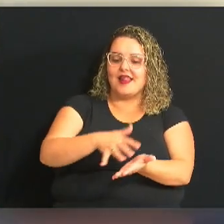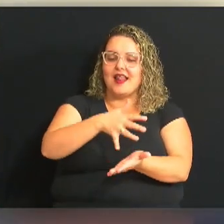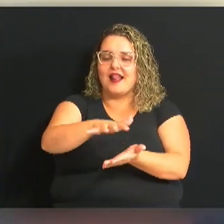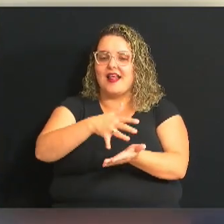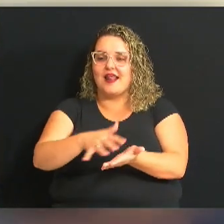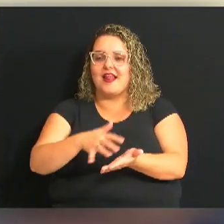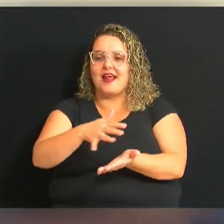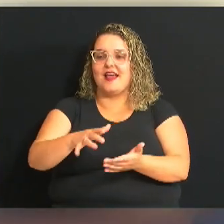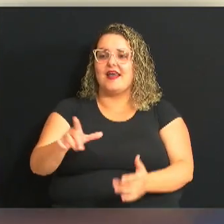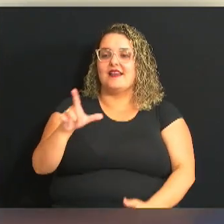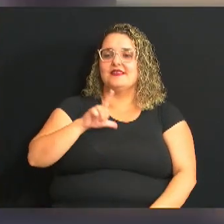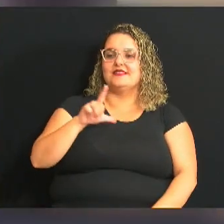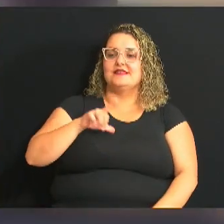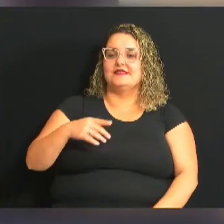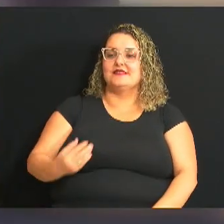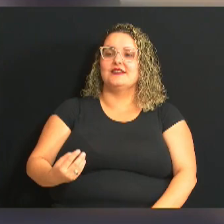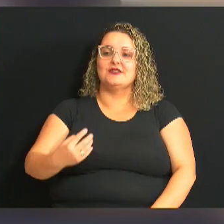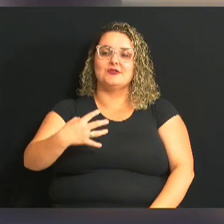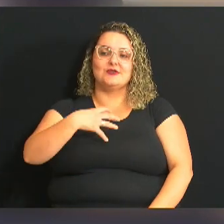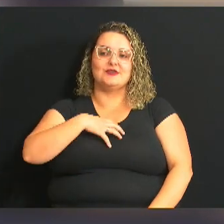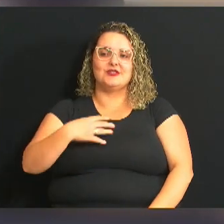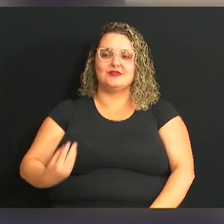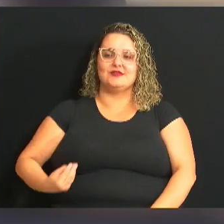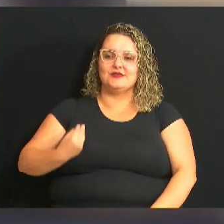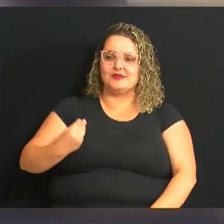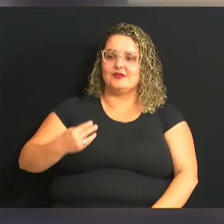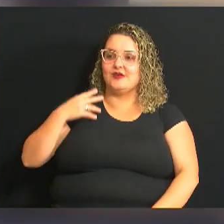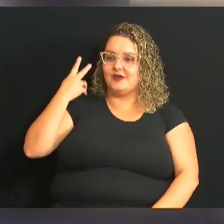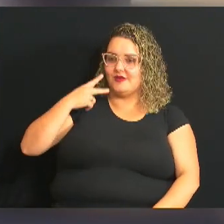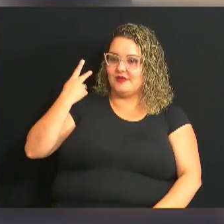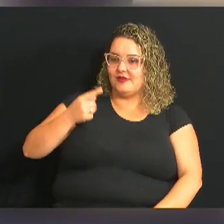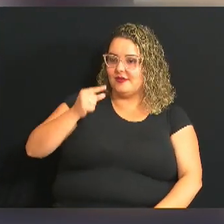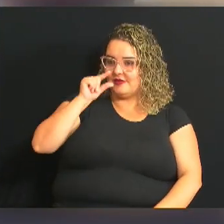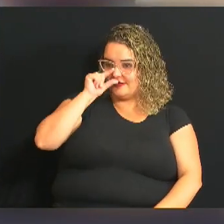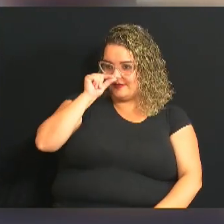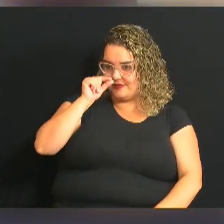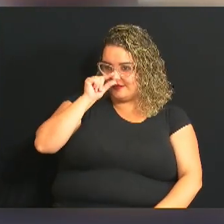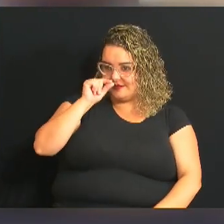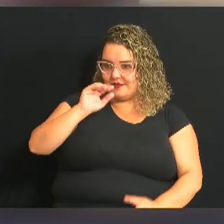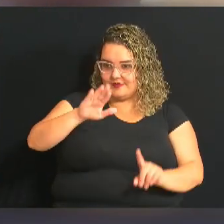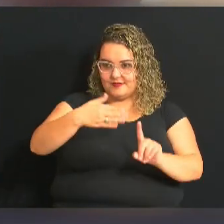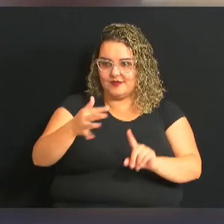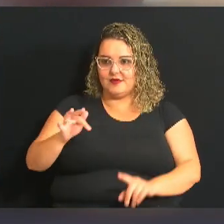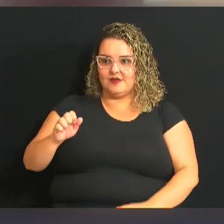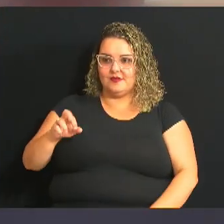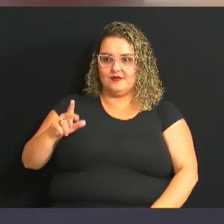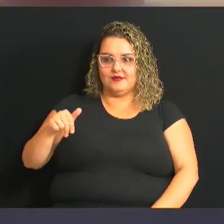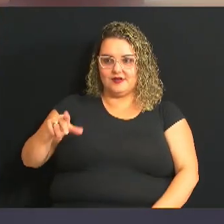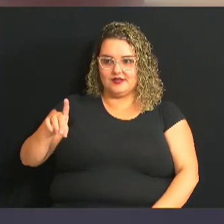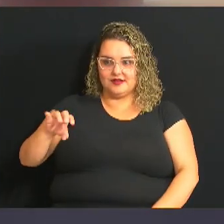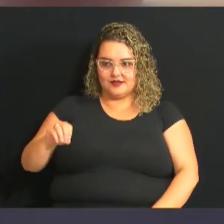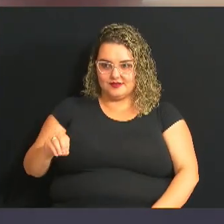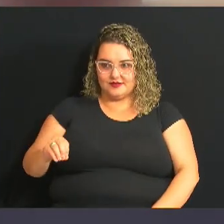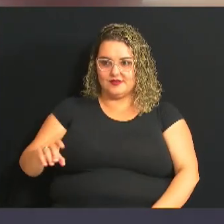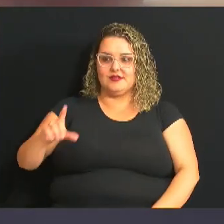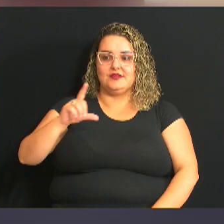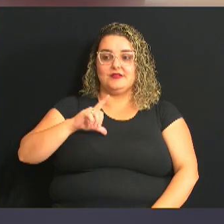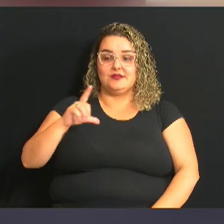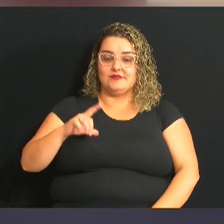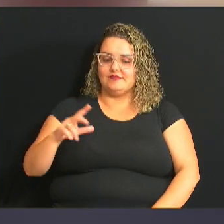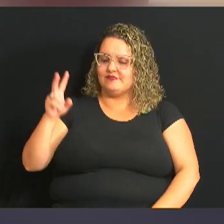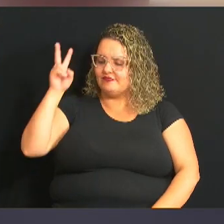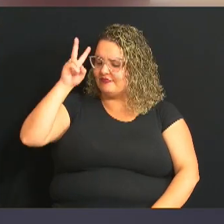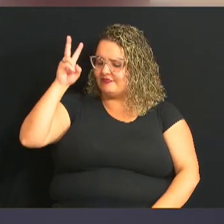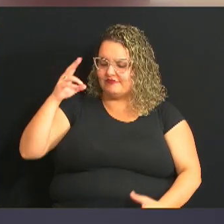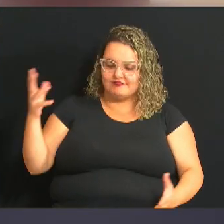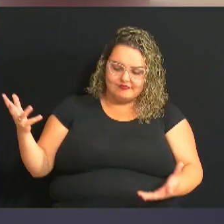tem o nosso estilo de vida. O vereador Arnaldo Salvetti homenageou Fernando Joaquim, que tem uma rica história